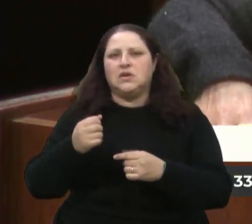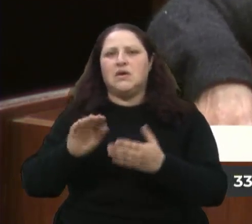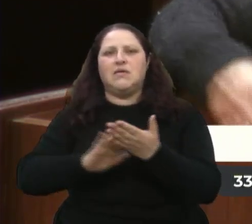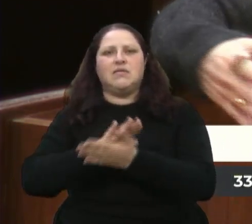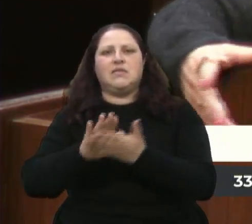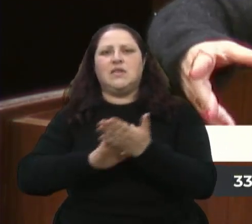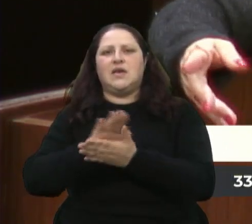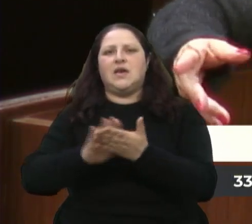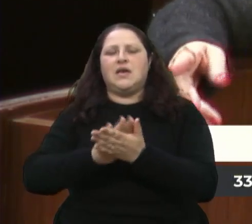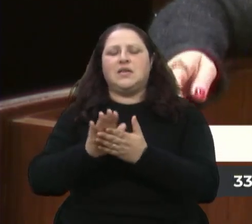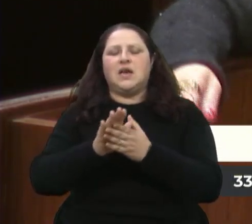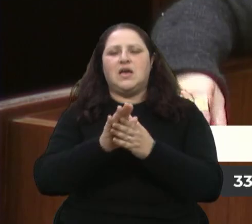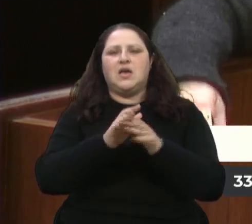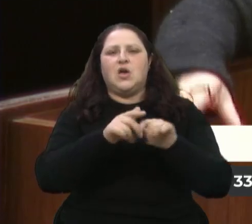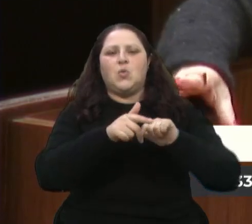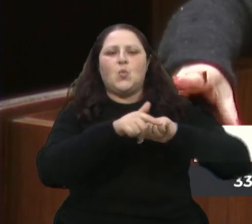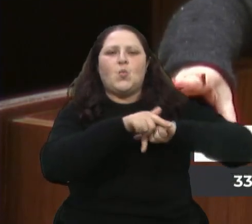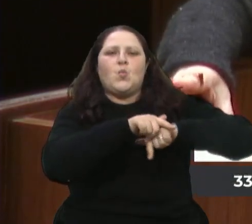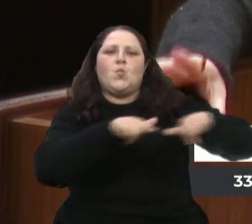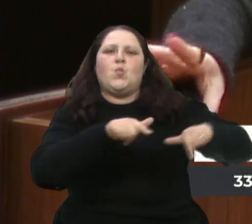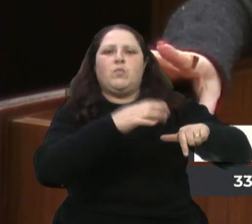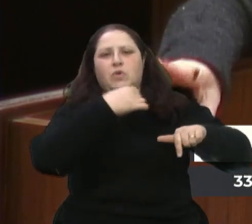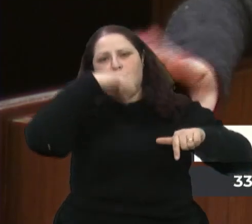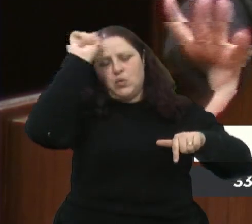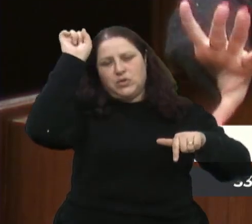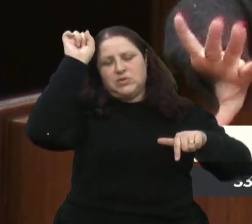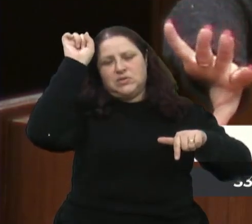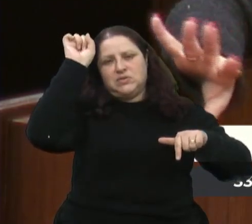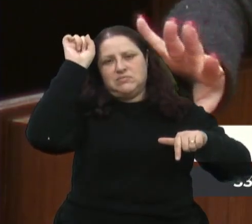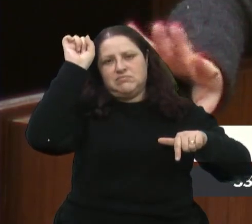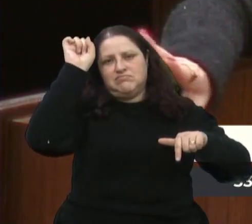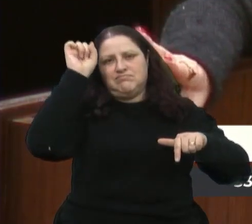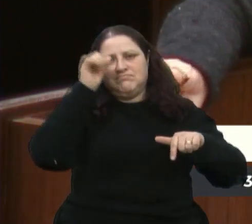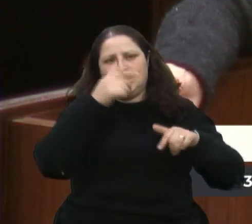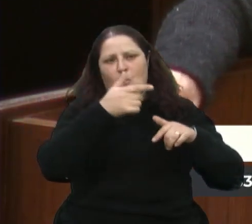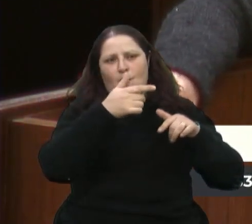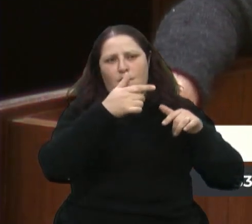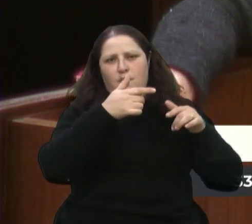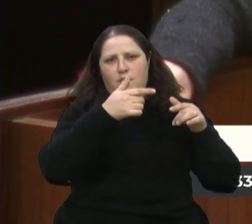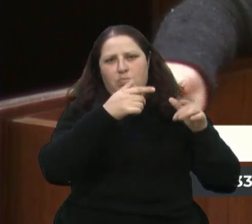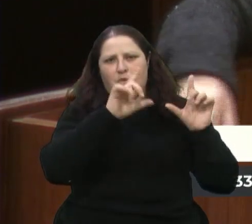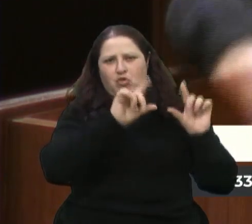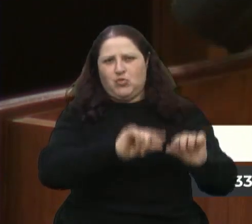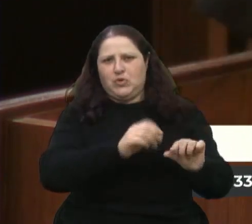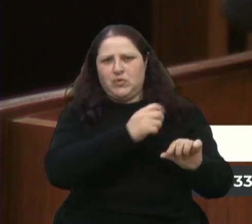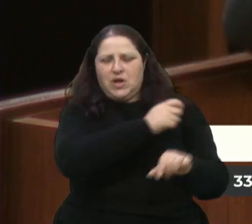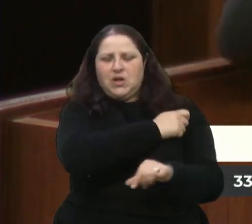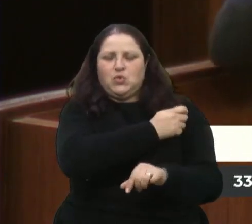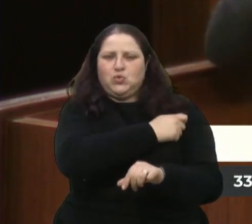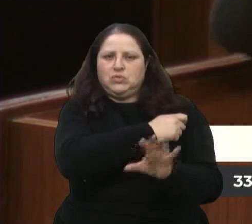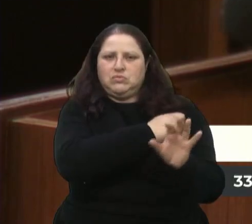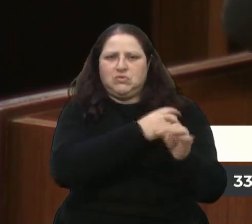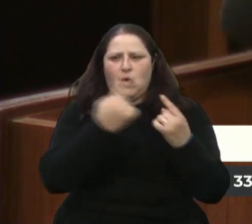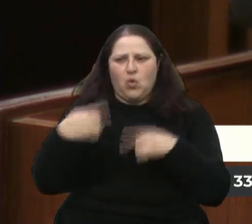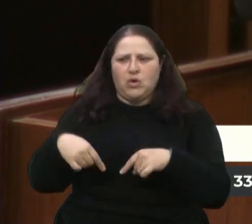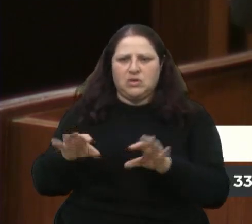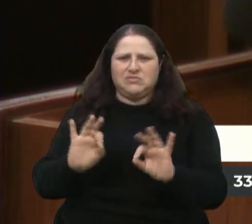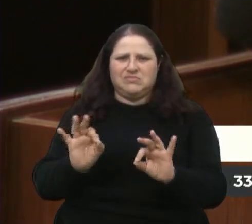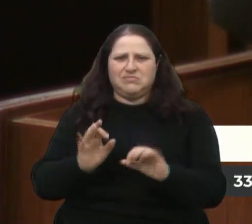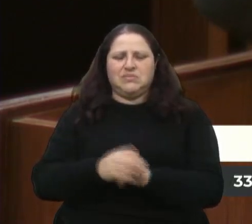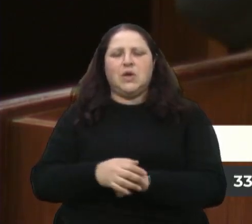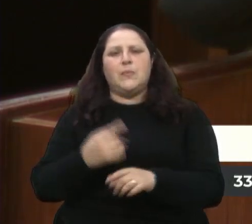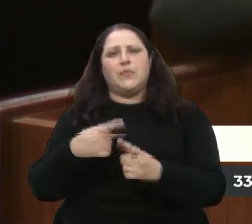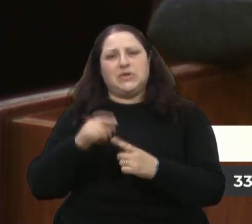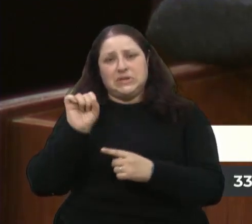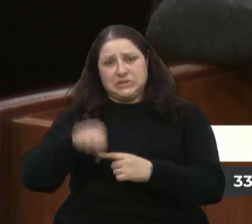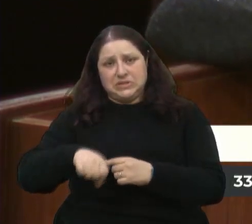esvaziaria de tal forma a UX, tá? Não, isso não aconteceria porque, sim,